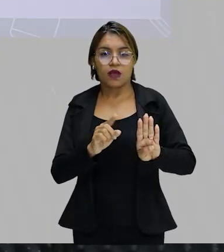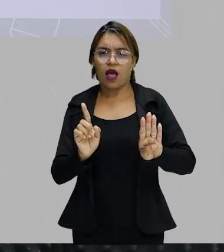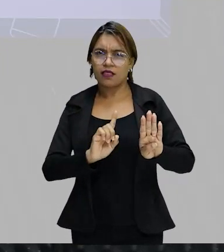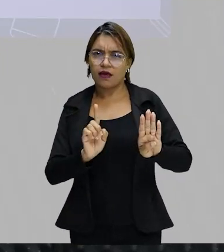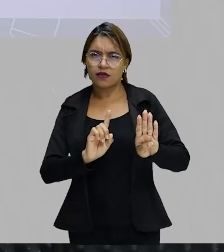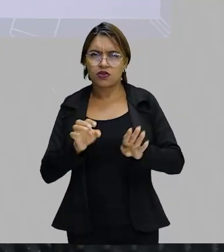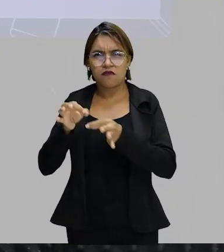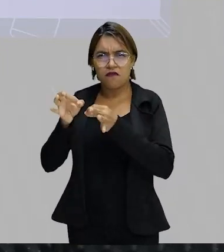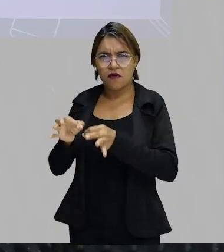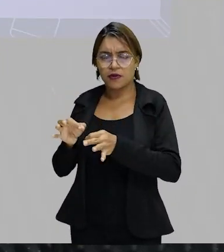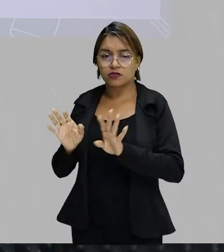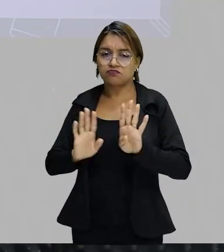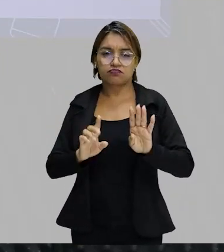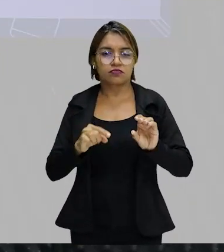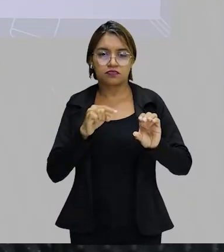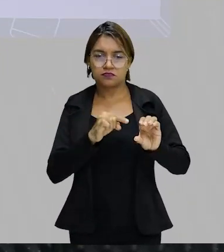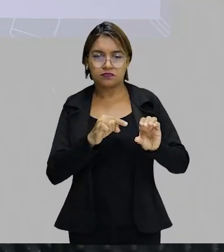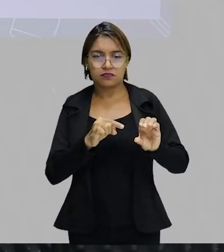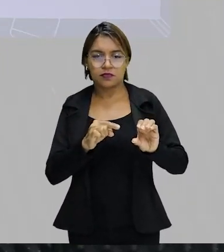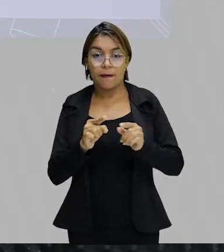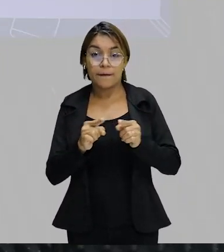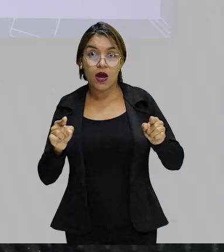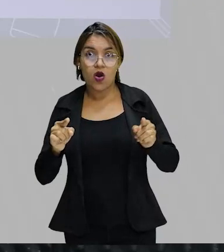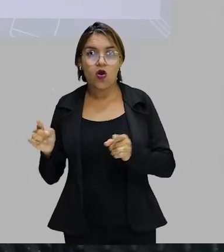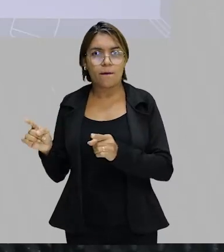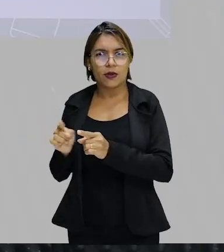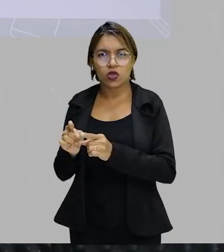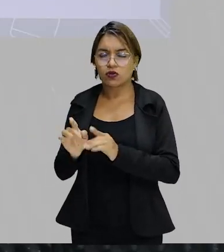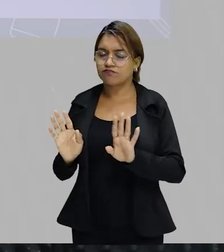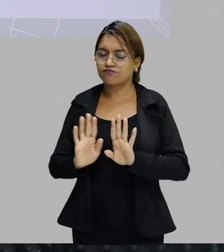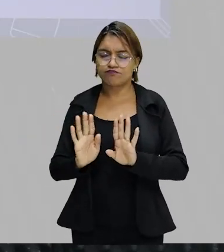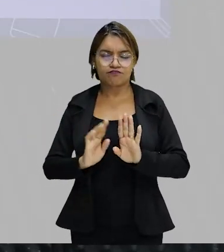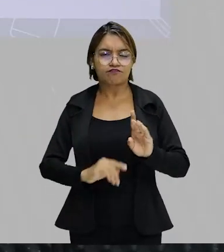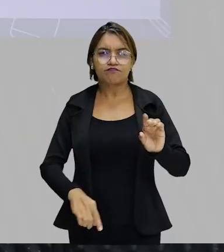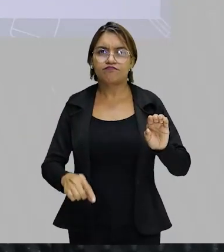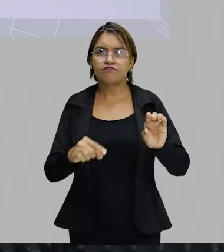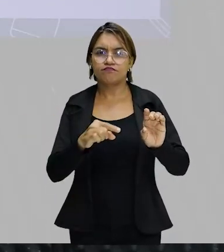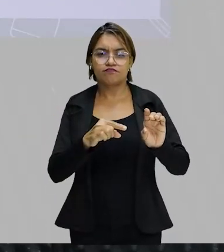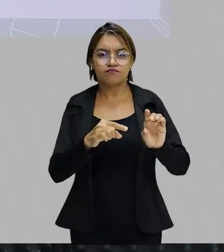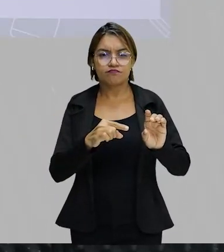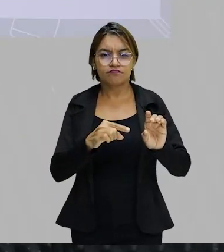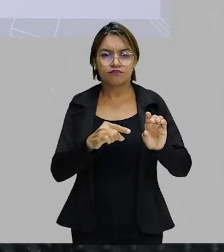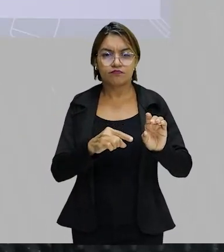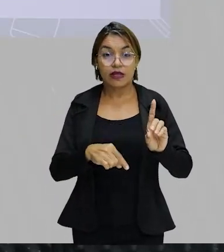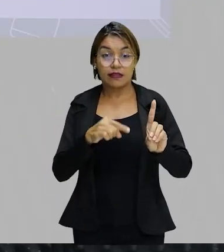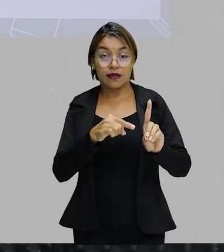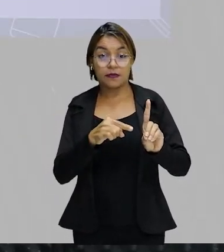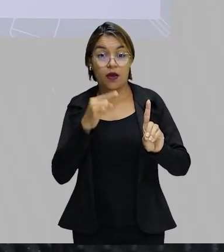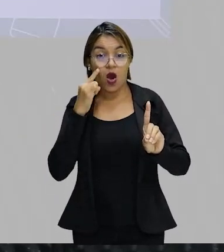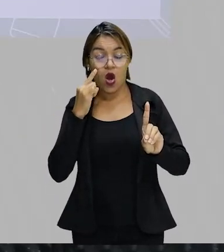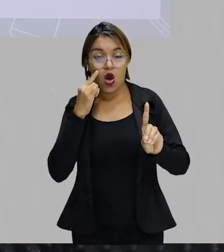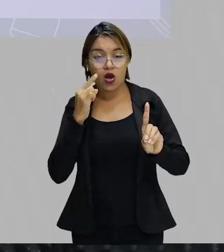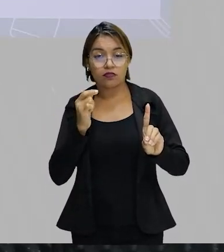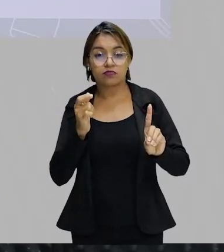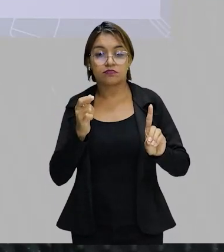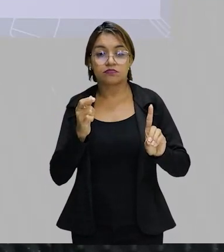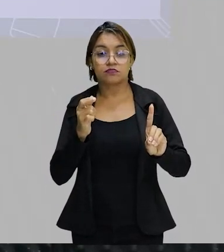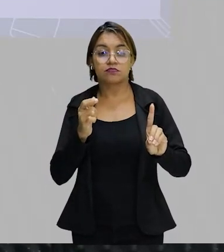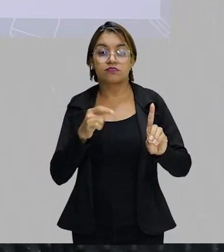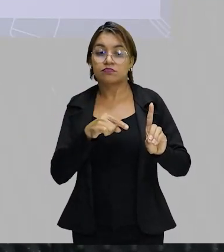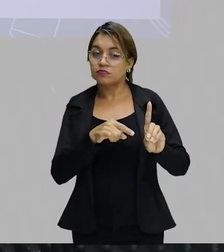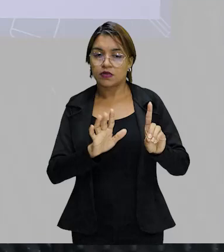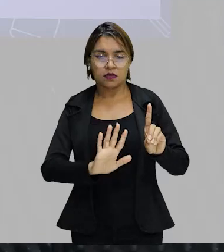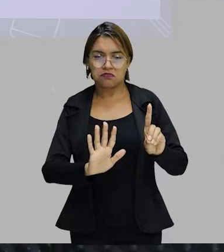isso. Não é maior ou menor, não é esta a referência feita. Não é extenso ou compreensivo, também não. Não